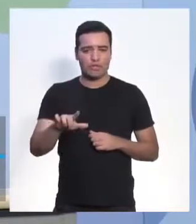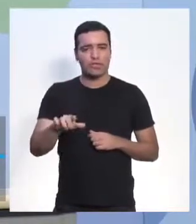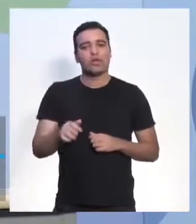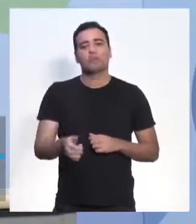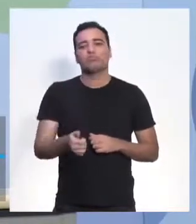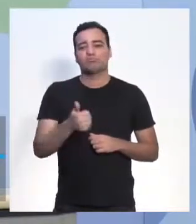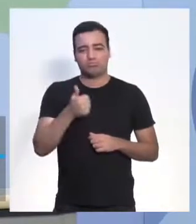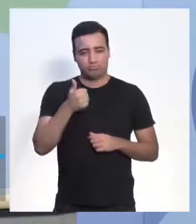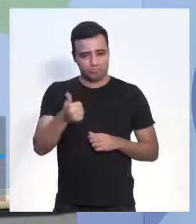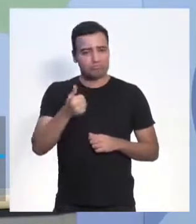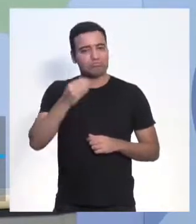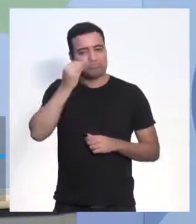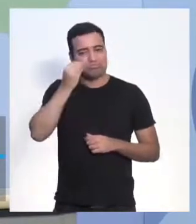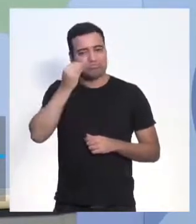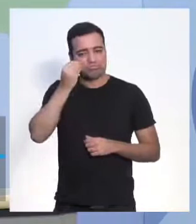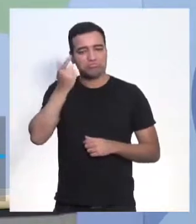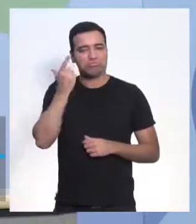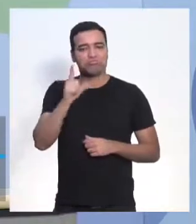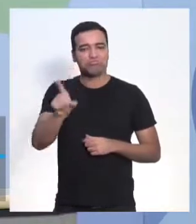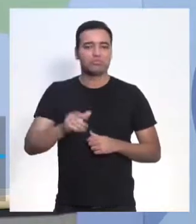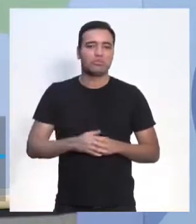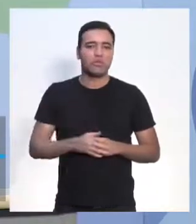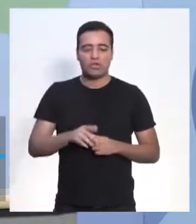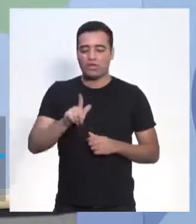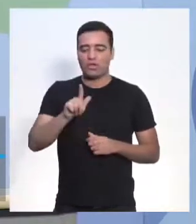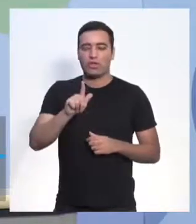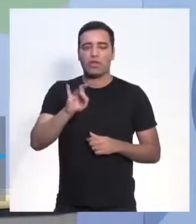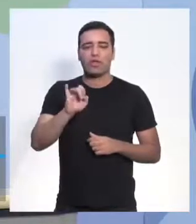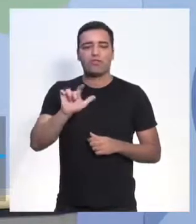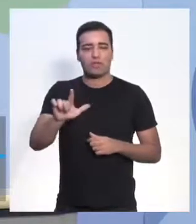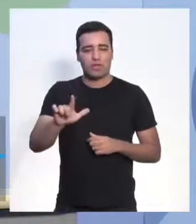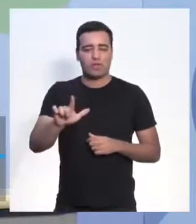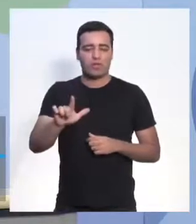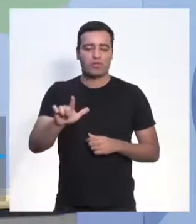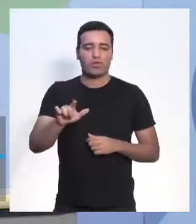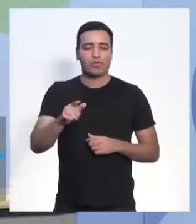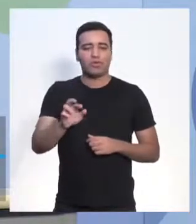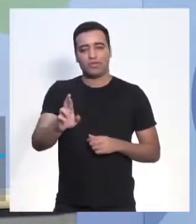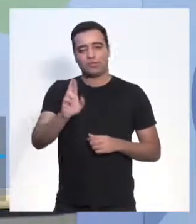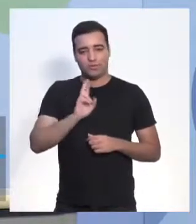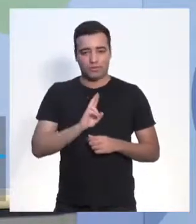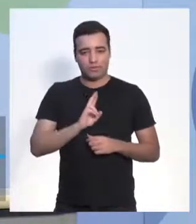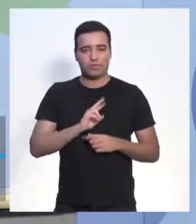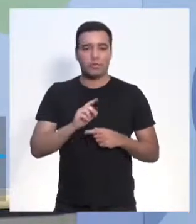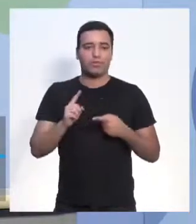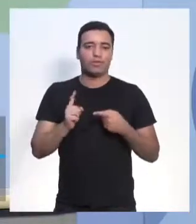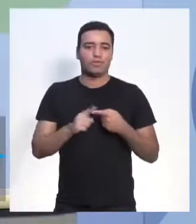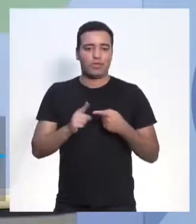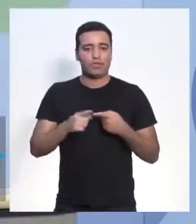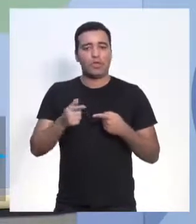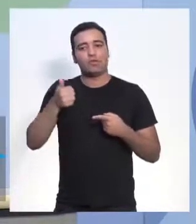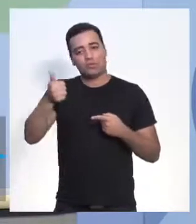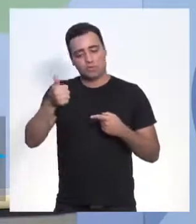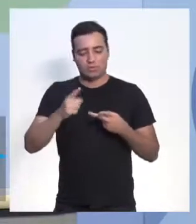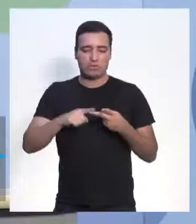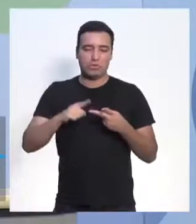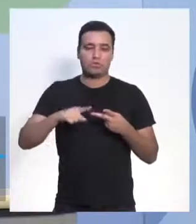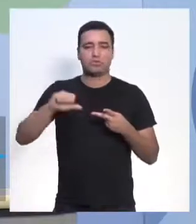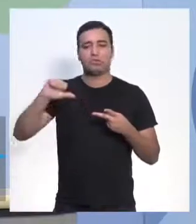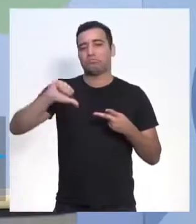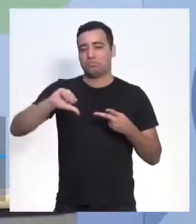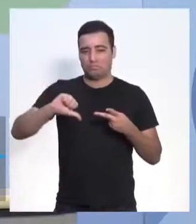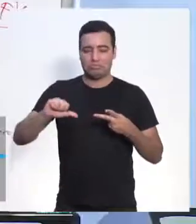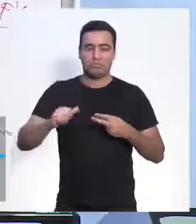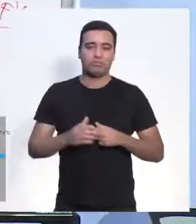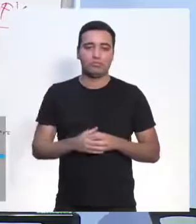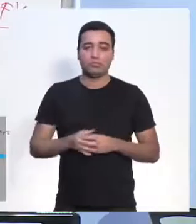experiment worked. Certo. O Gabriel respondeu, the first worked and the second didn't work. Isso. Então aí,